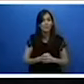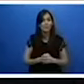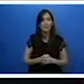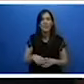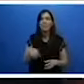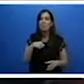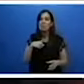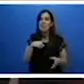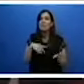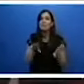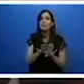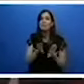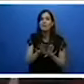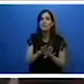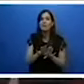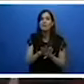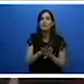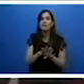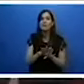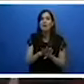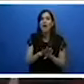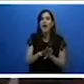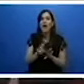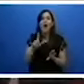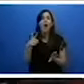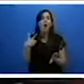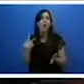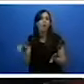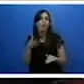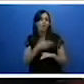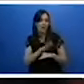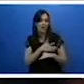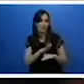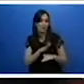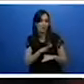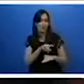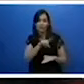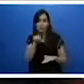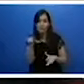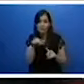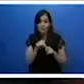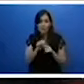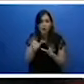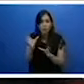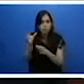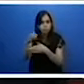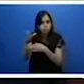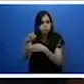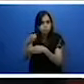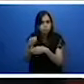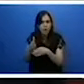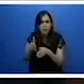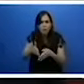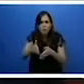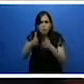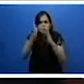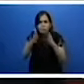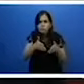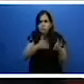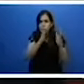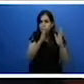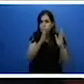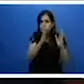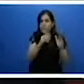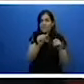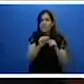Temos também a segunda parte da tarefa, que você vai armar os algoritmos, ou seja, as continhas. Usa a linha do caderno